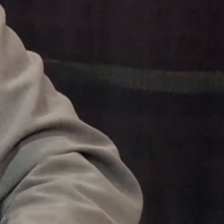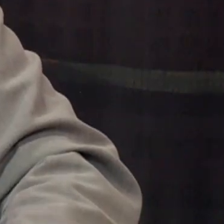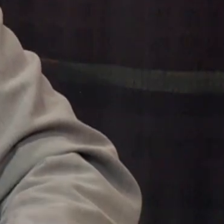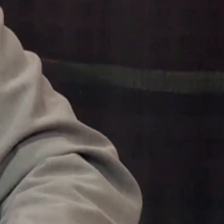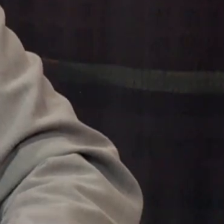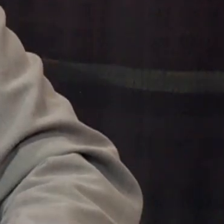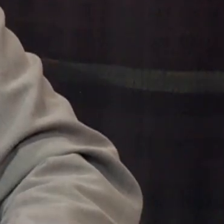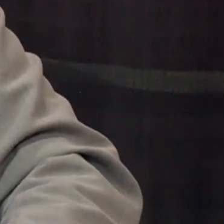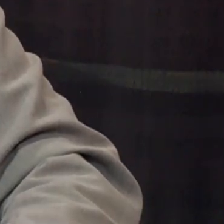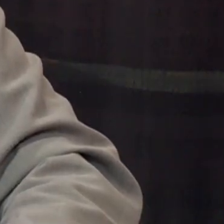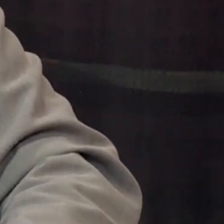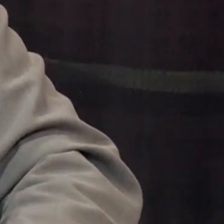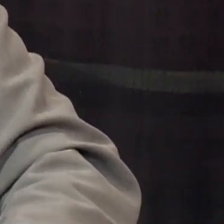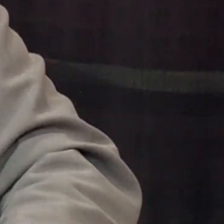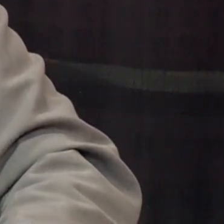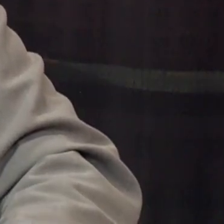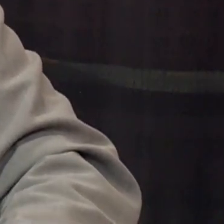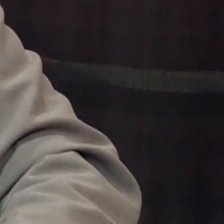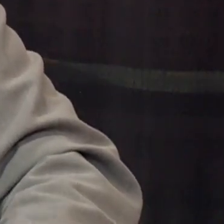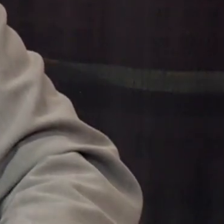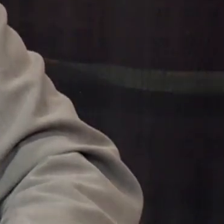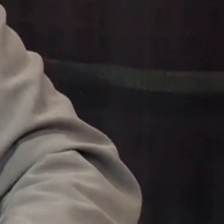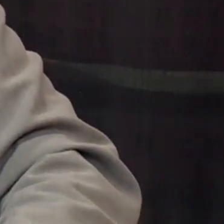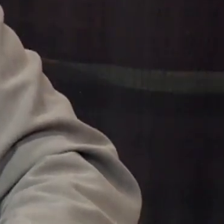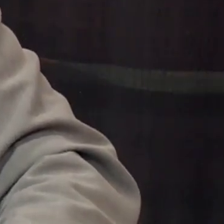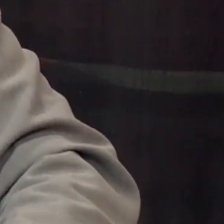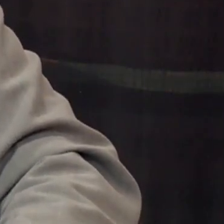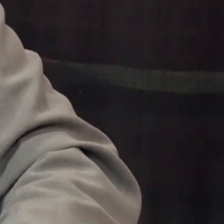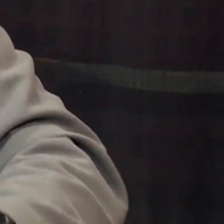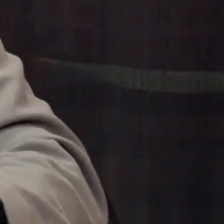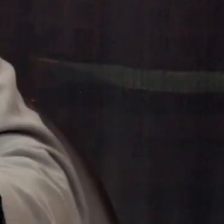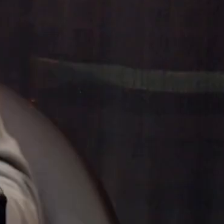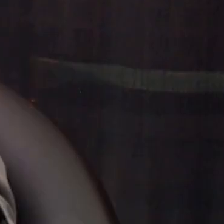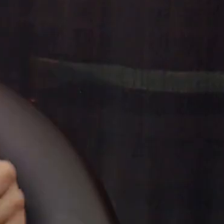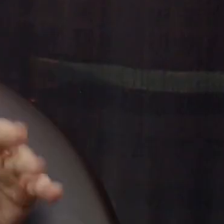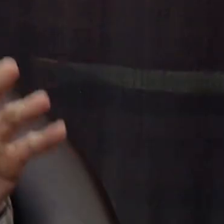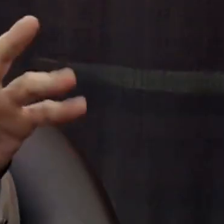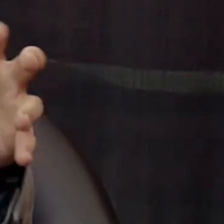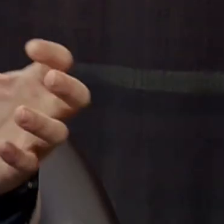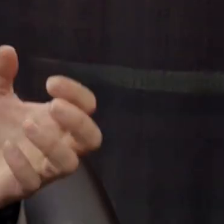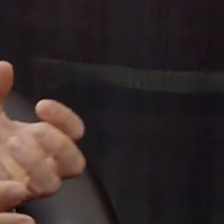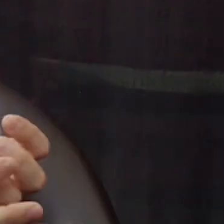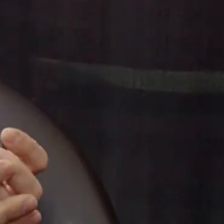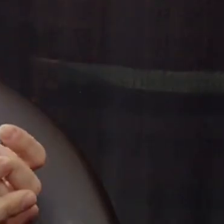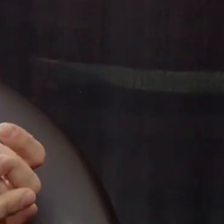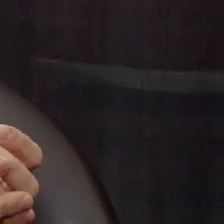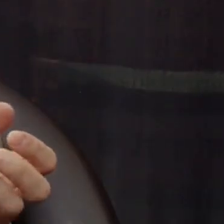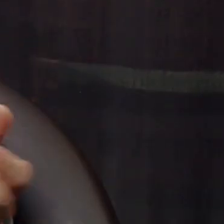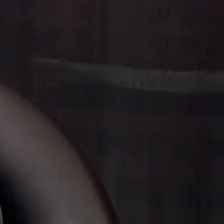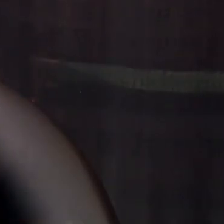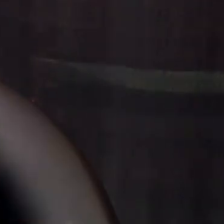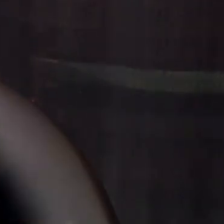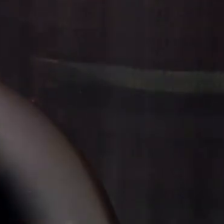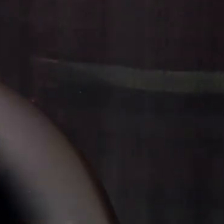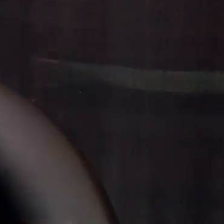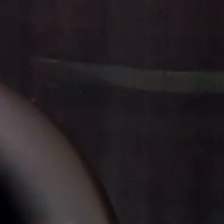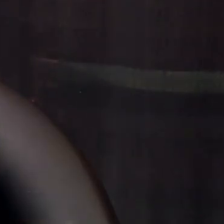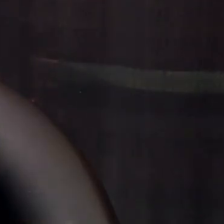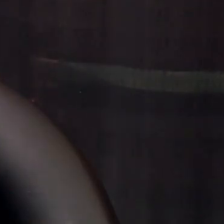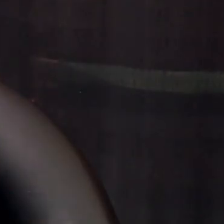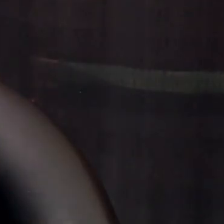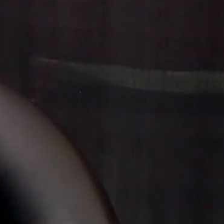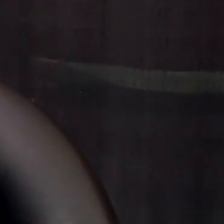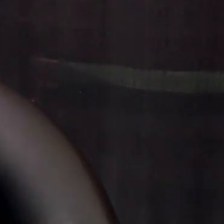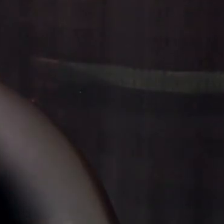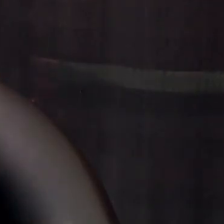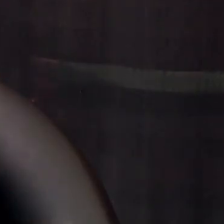sempre disponível. Então, eu tô sempre disponível, sempre estou disponível. Isso por quê? Porque a gente fala de medo de rejeição no relacionamento, mas eu tenho medo de ser mandado embora. Exato. Eu